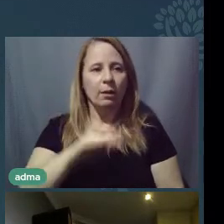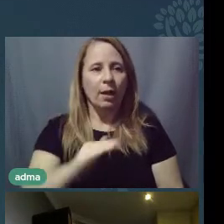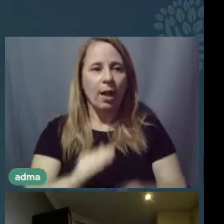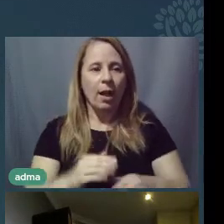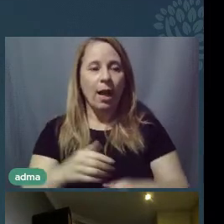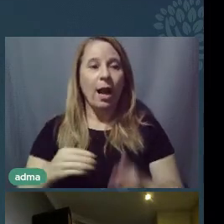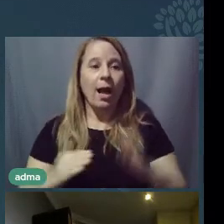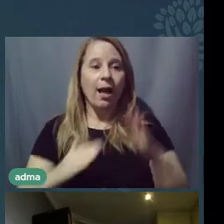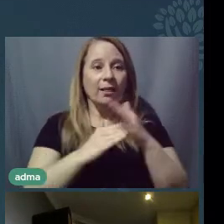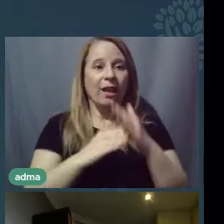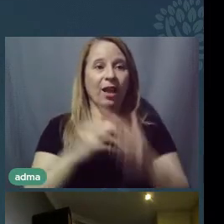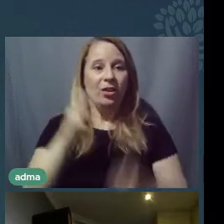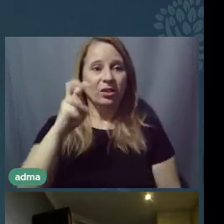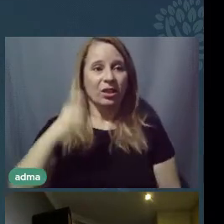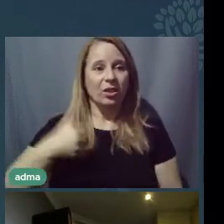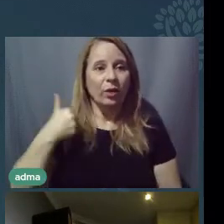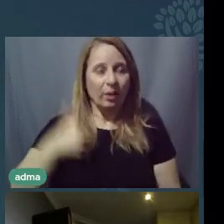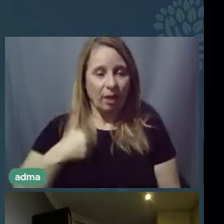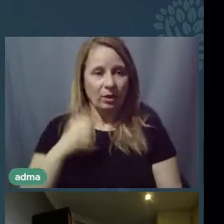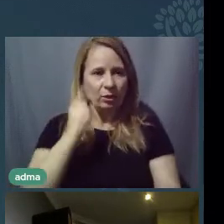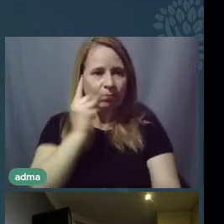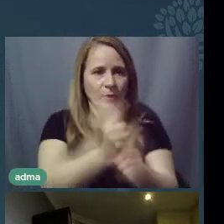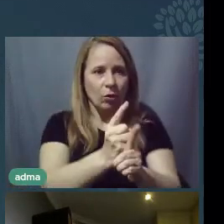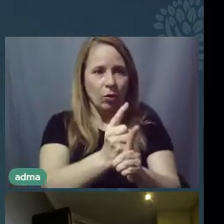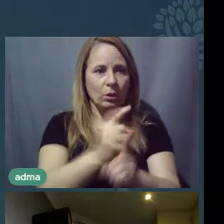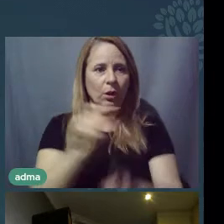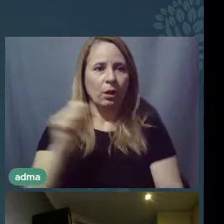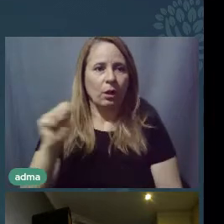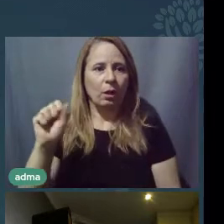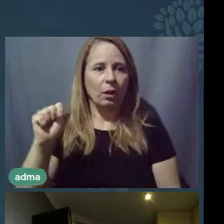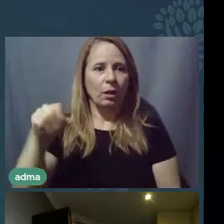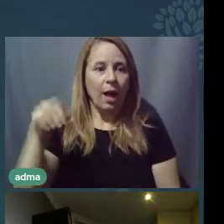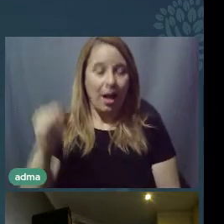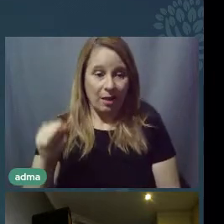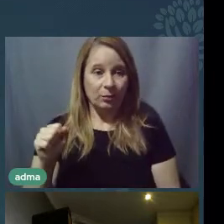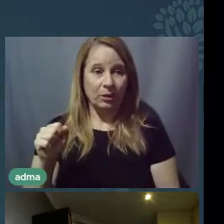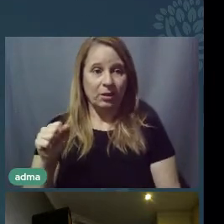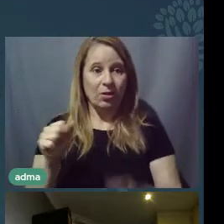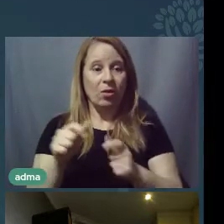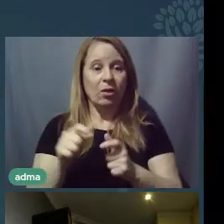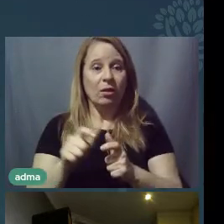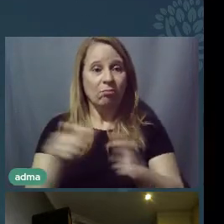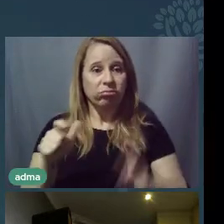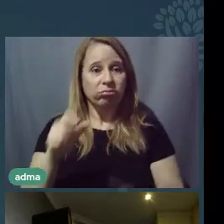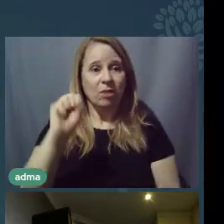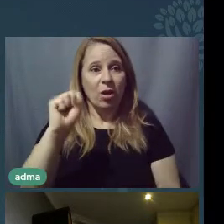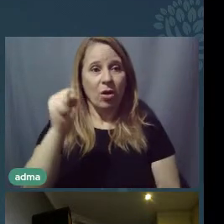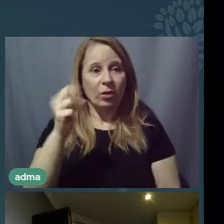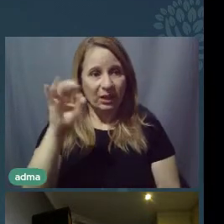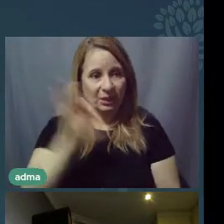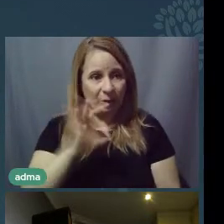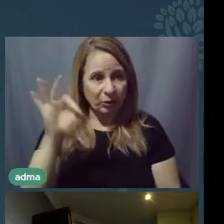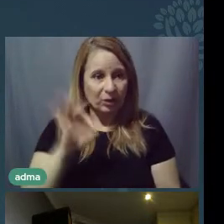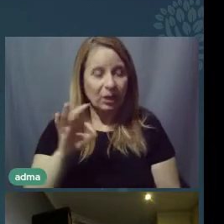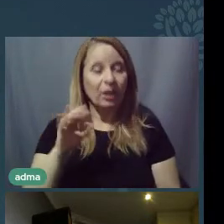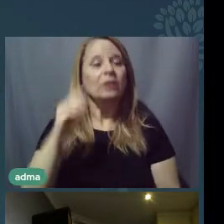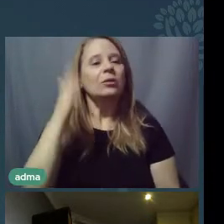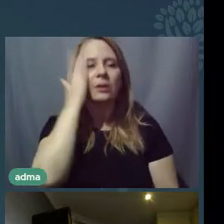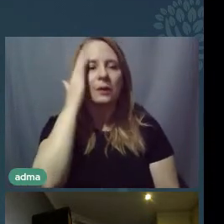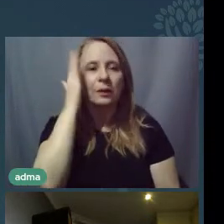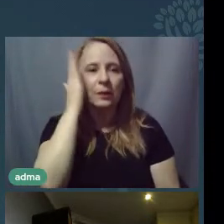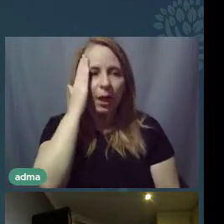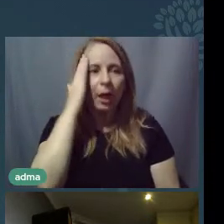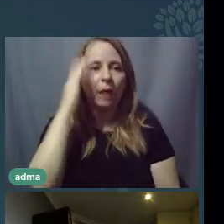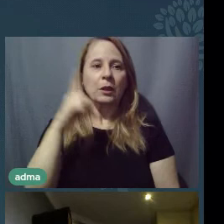idade, né? Então, a gente tem uma grande parcela de pacientes com asma que sabem